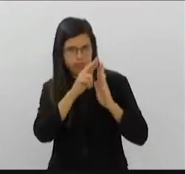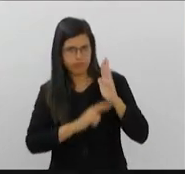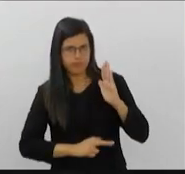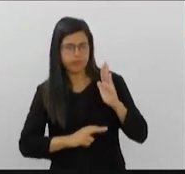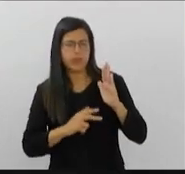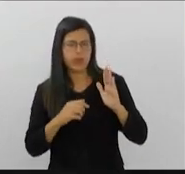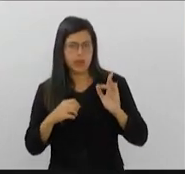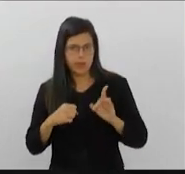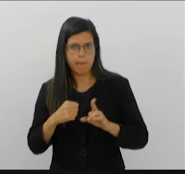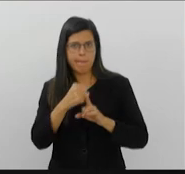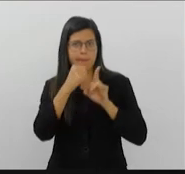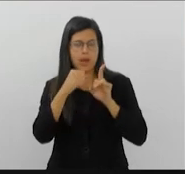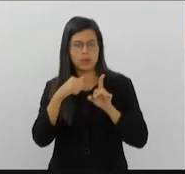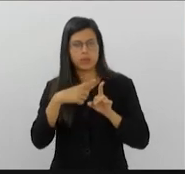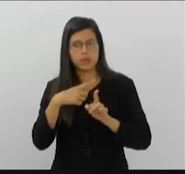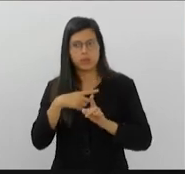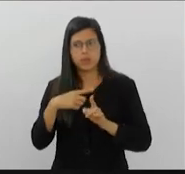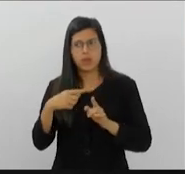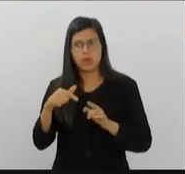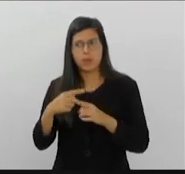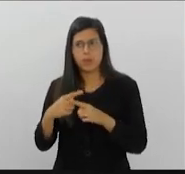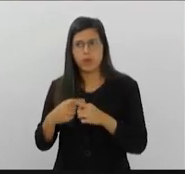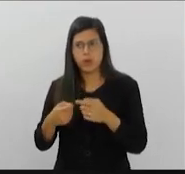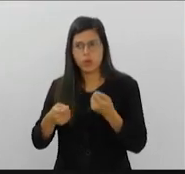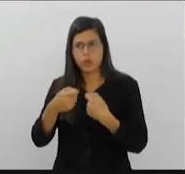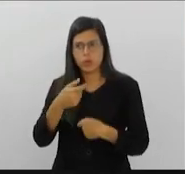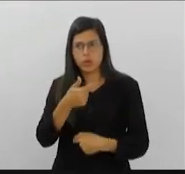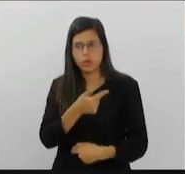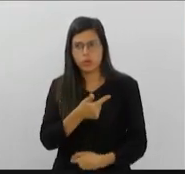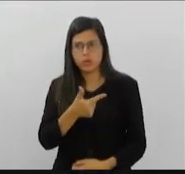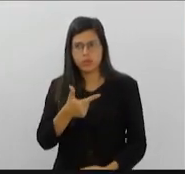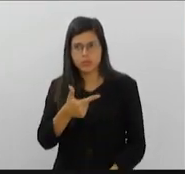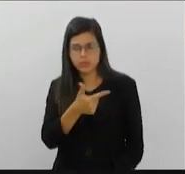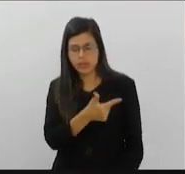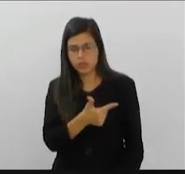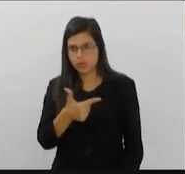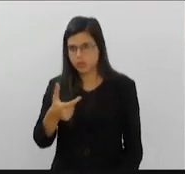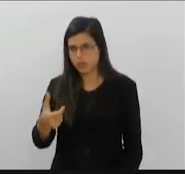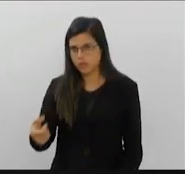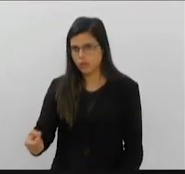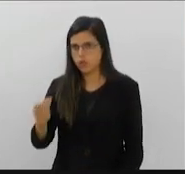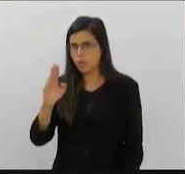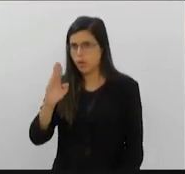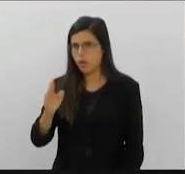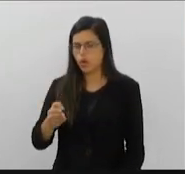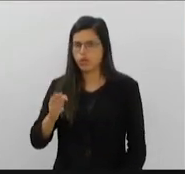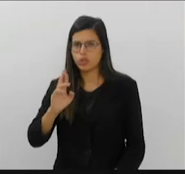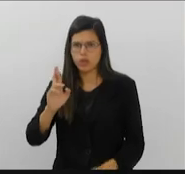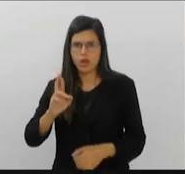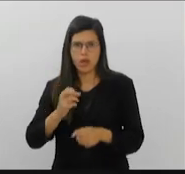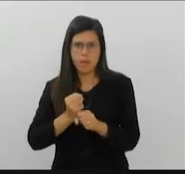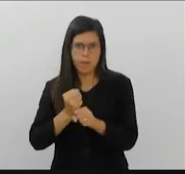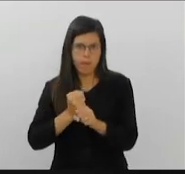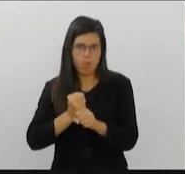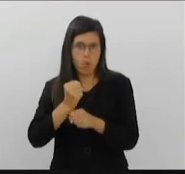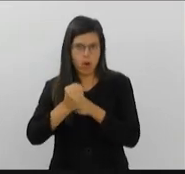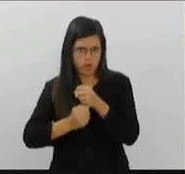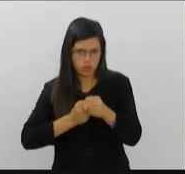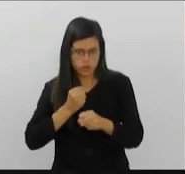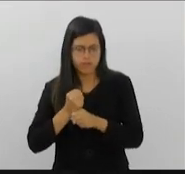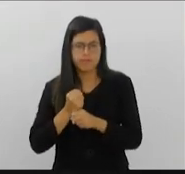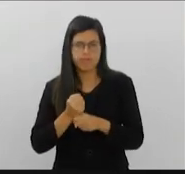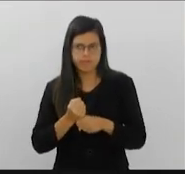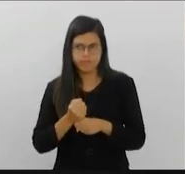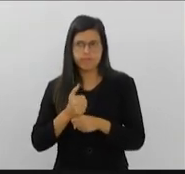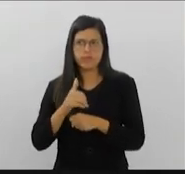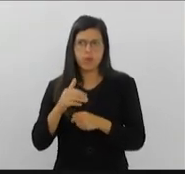da perspectiva econômica, o custo é de 220 bilhões de reais por ano. Então, isso é mais do que